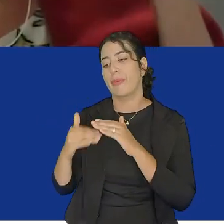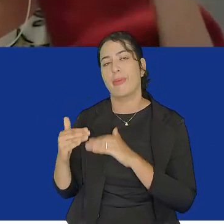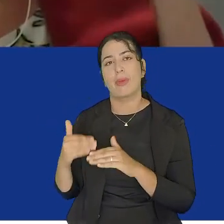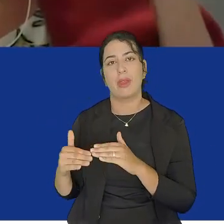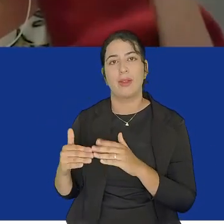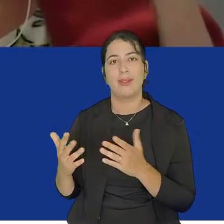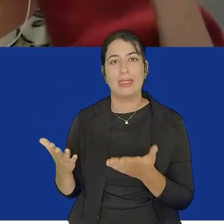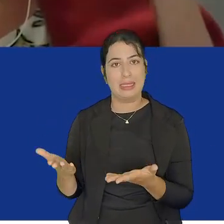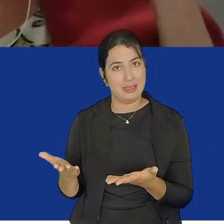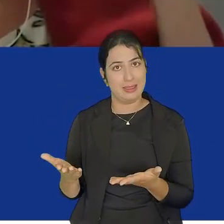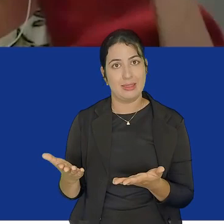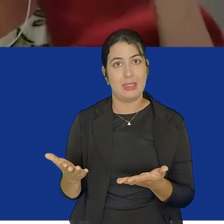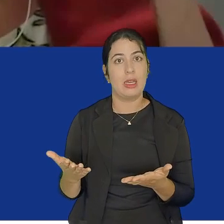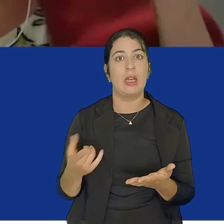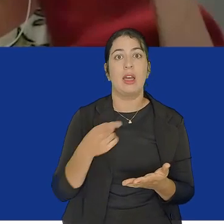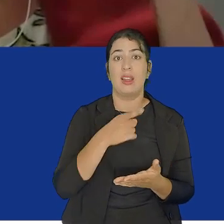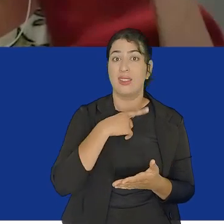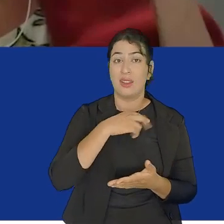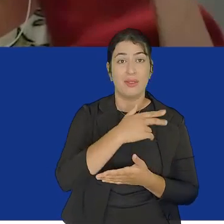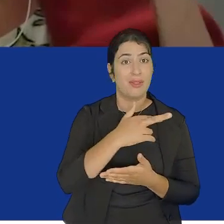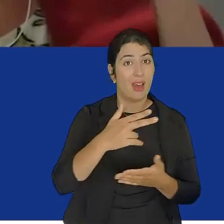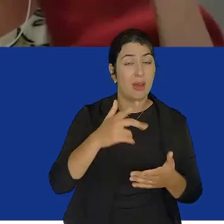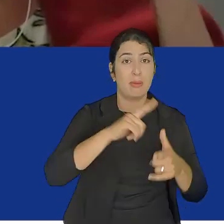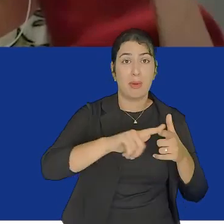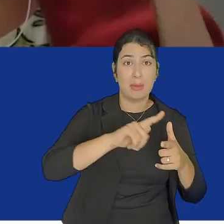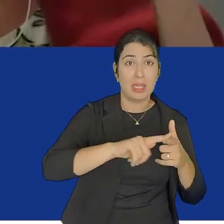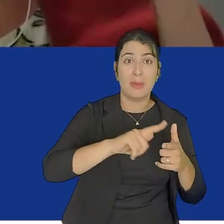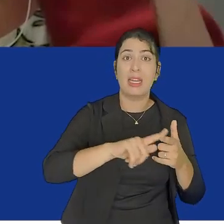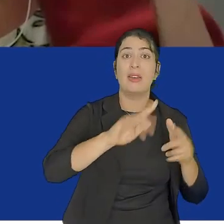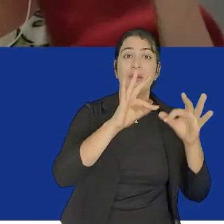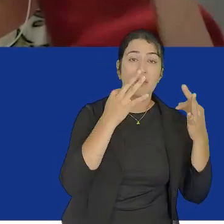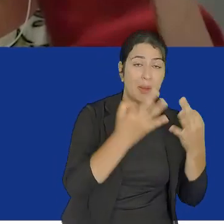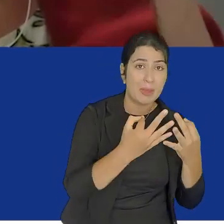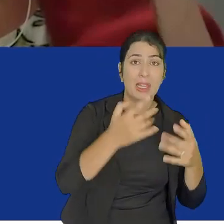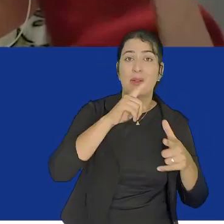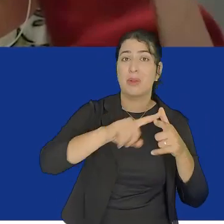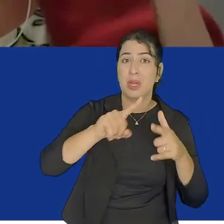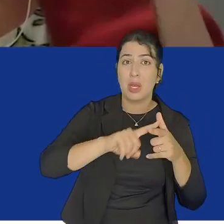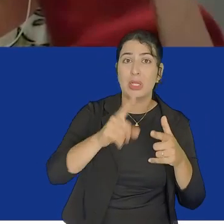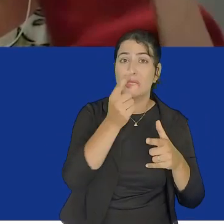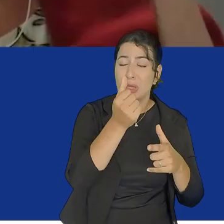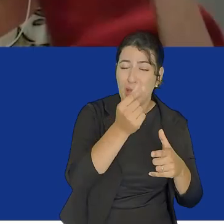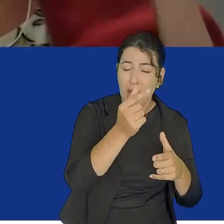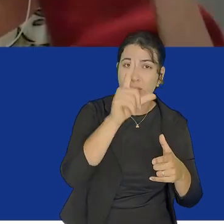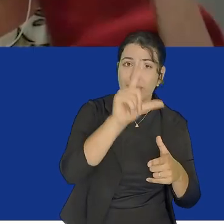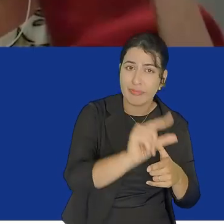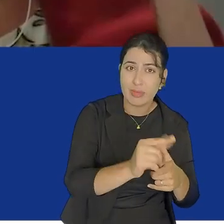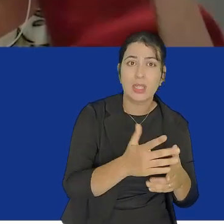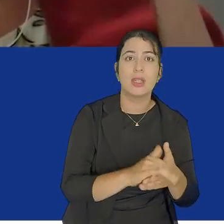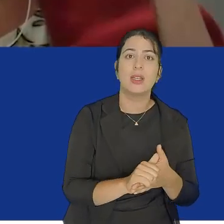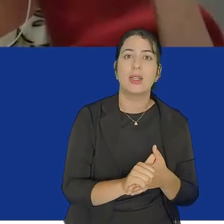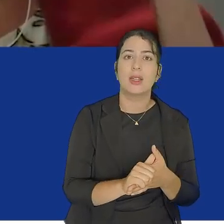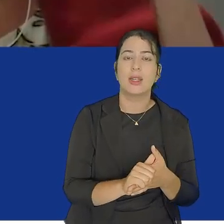impacto familiar, de impacto social, de custo dentro de toda a estrutura pública, né, que está pagando essas pessoas que